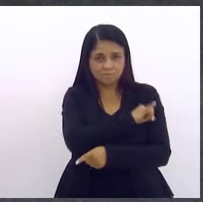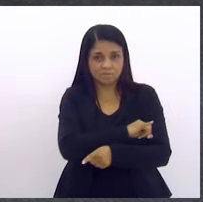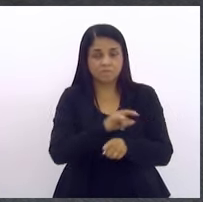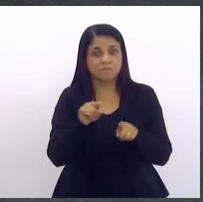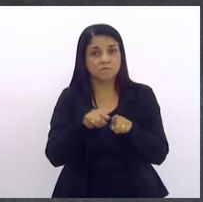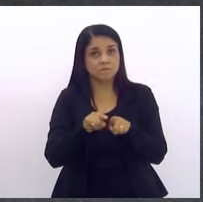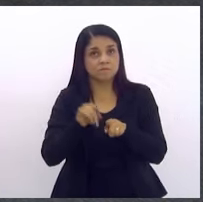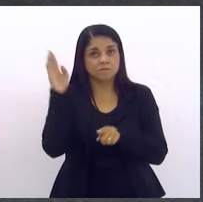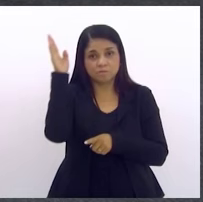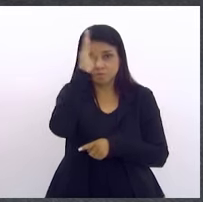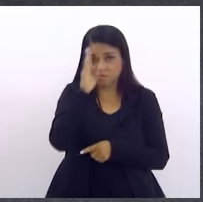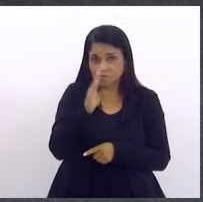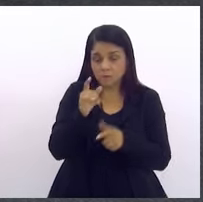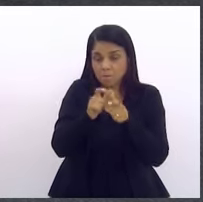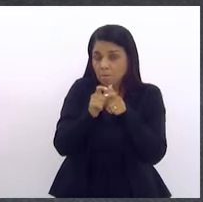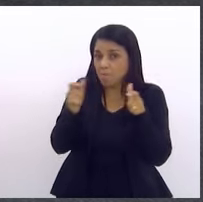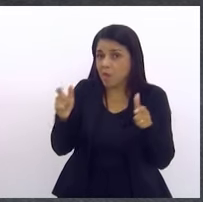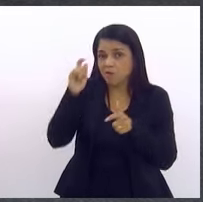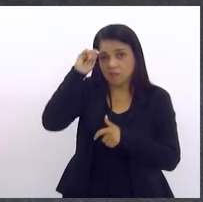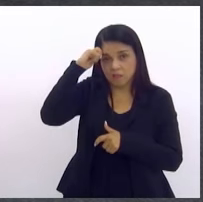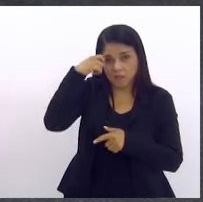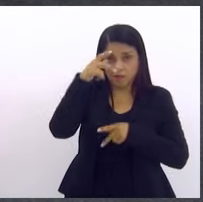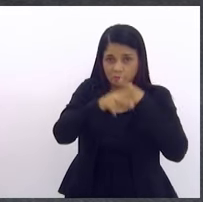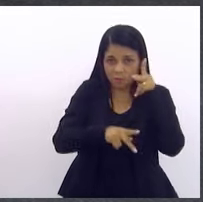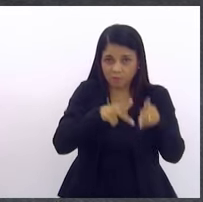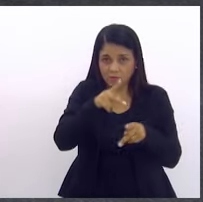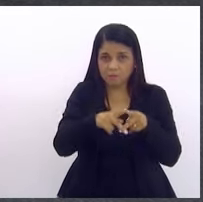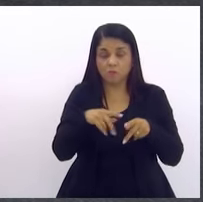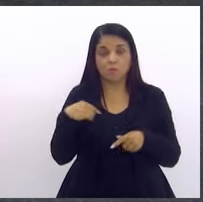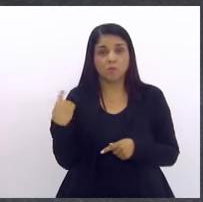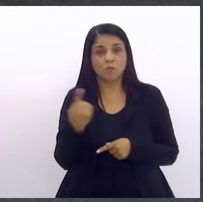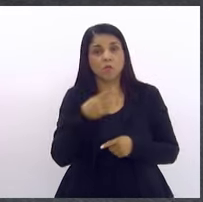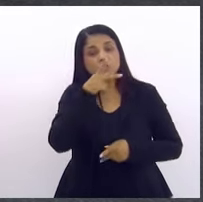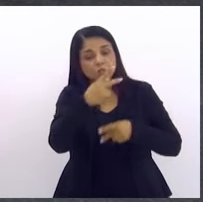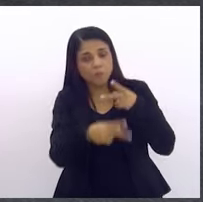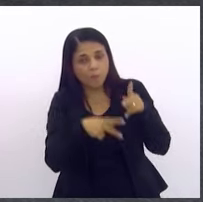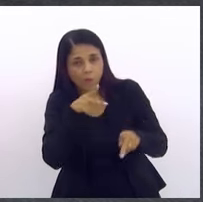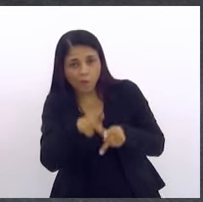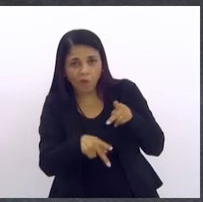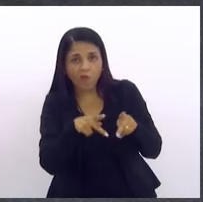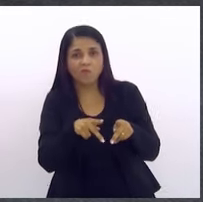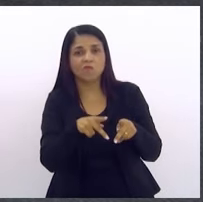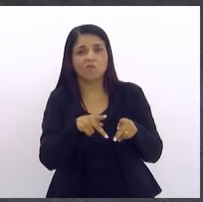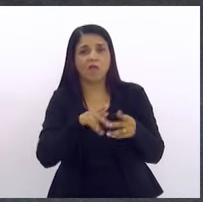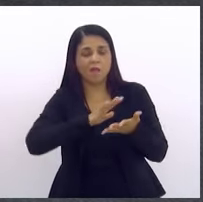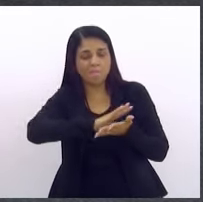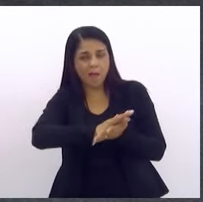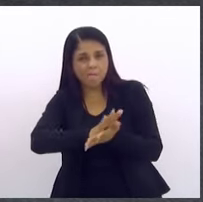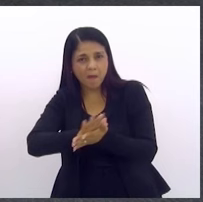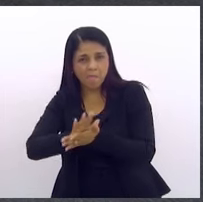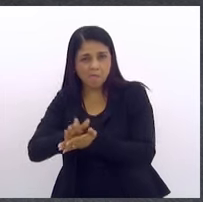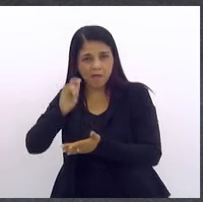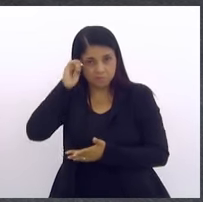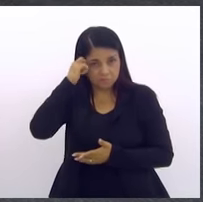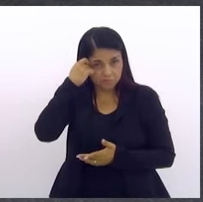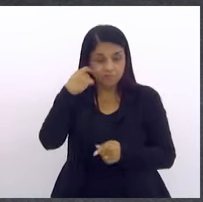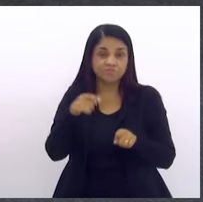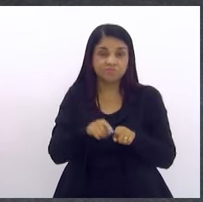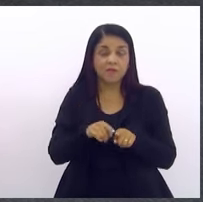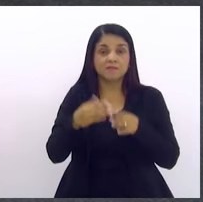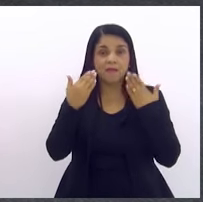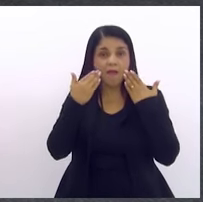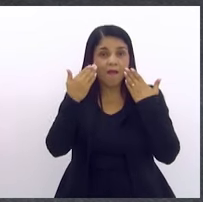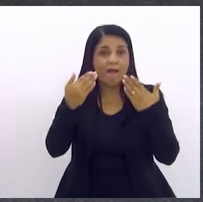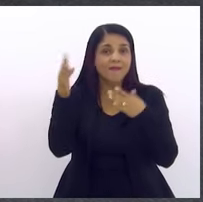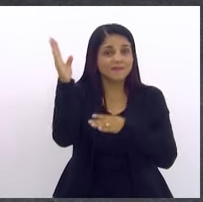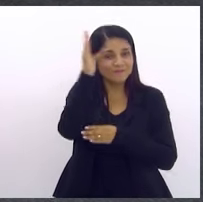Brasil, é um país majoritariamente negro, é um país onde o nosso povo sempre foi discriminado, porém a cara pública do Brasil,